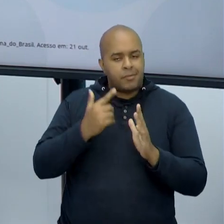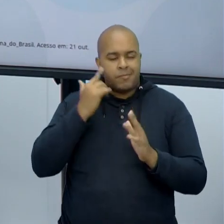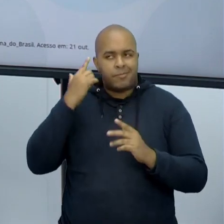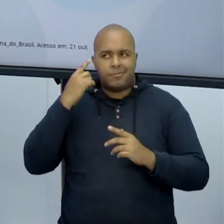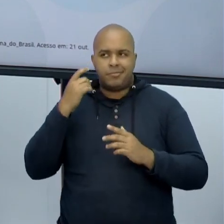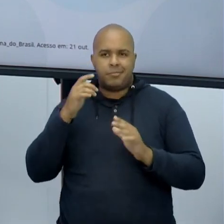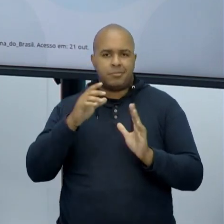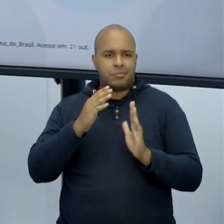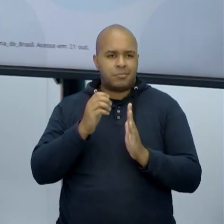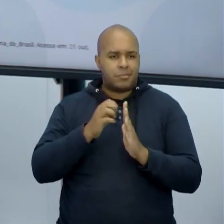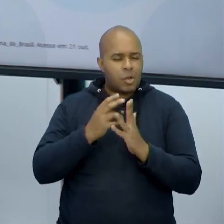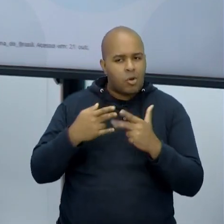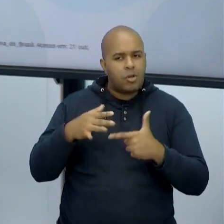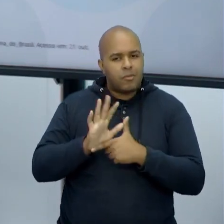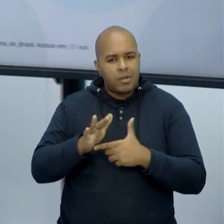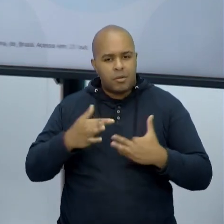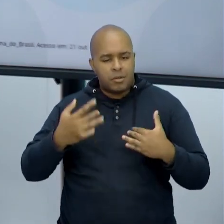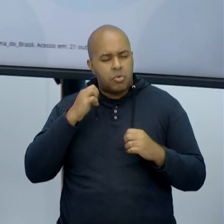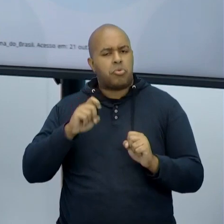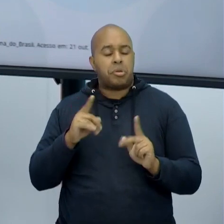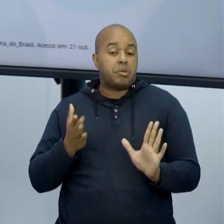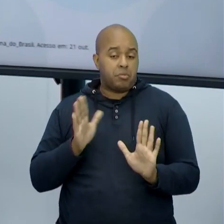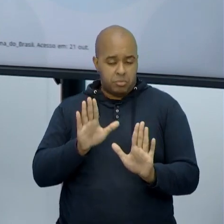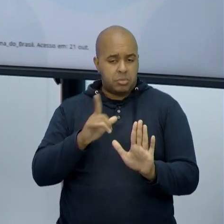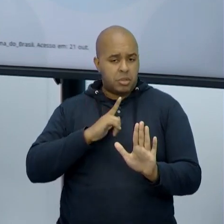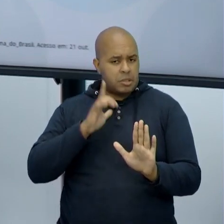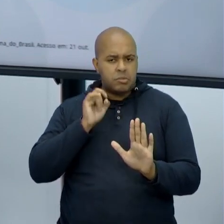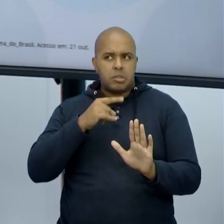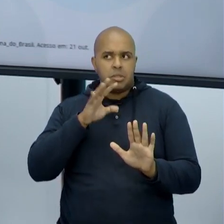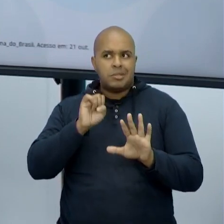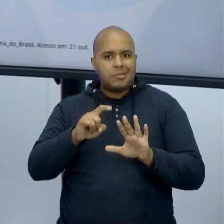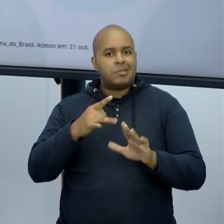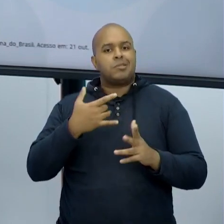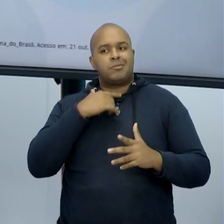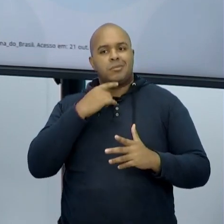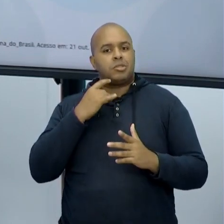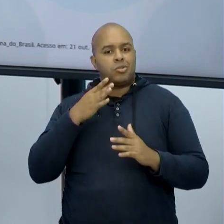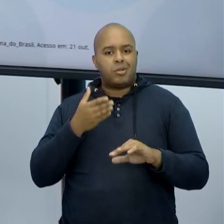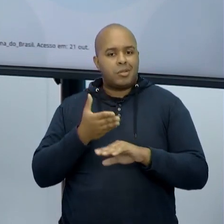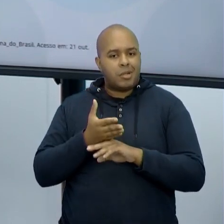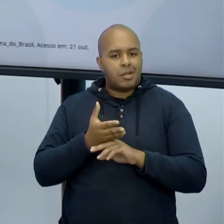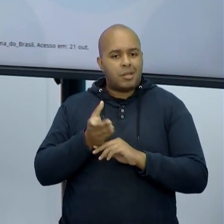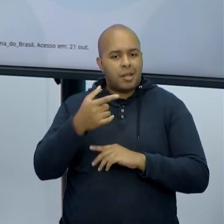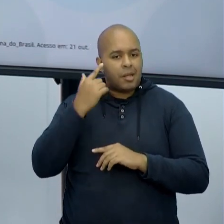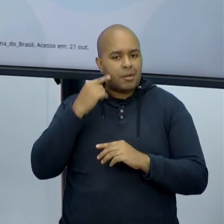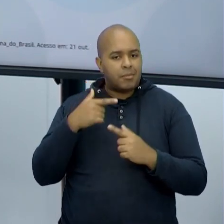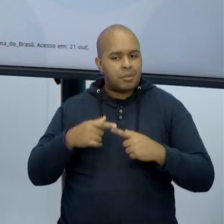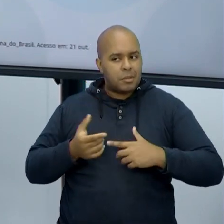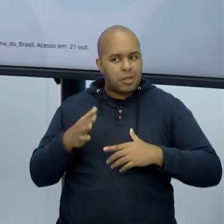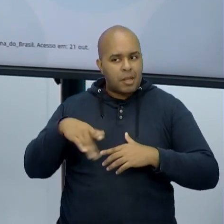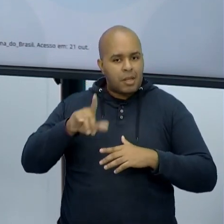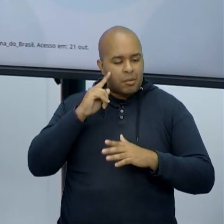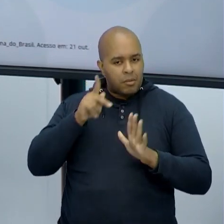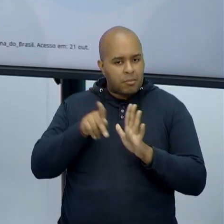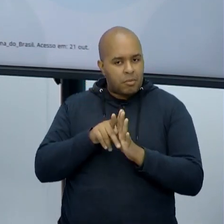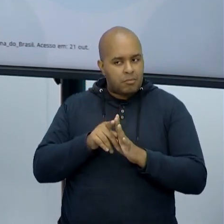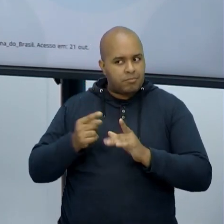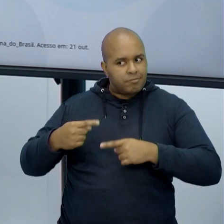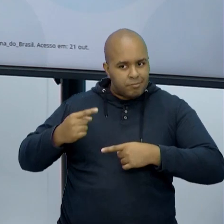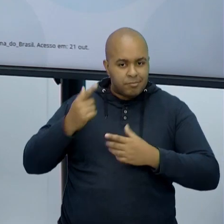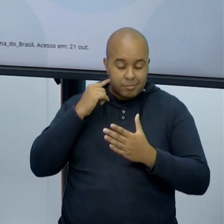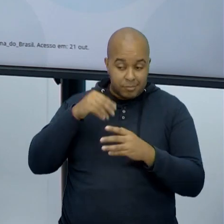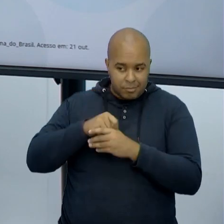punições, passar filme e tal, então tá. Você vai ter, se você não consegue só entrar no mercado e competir lá dentro do